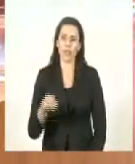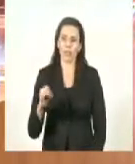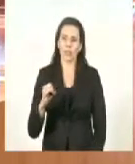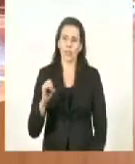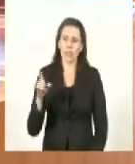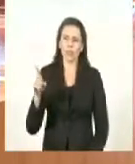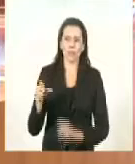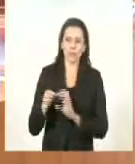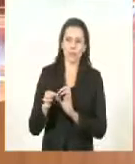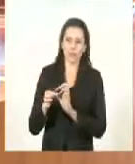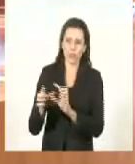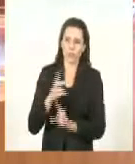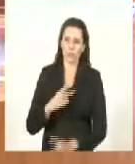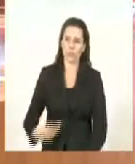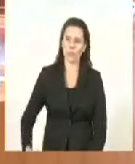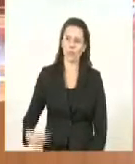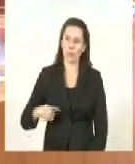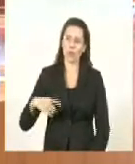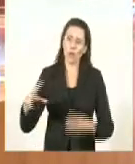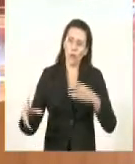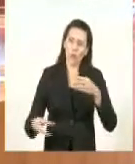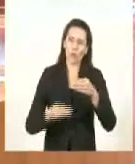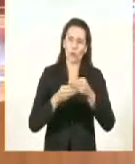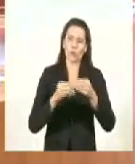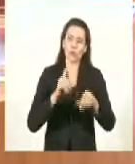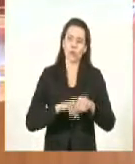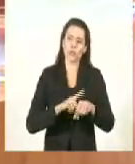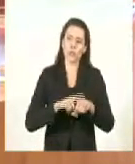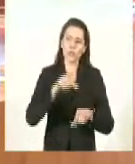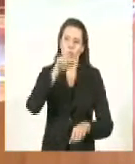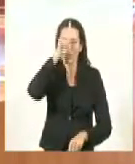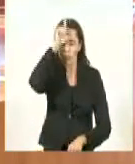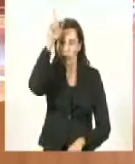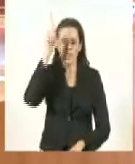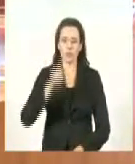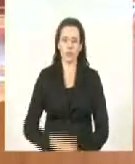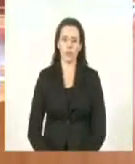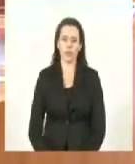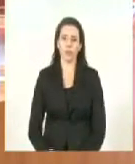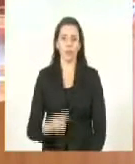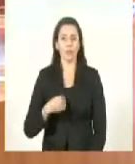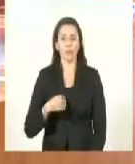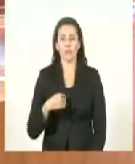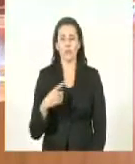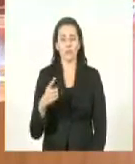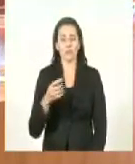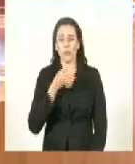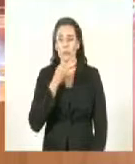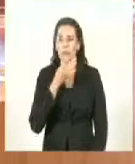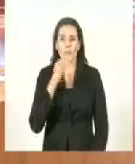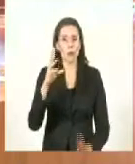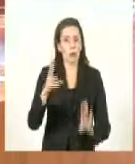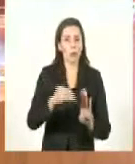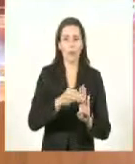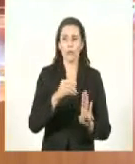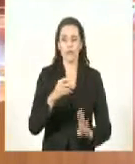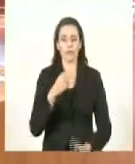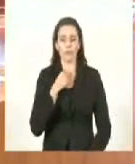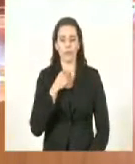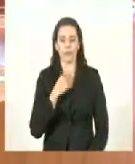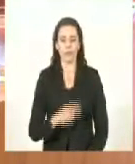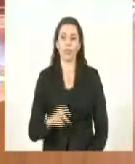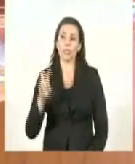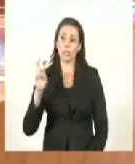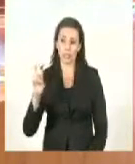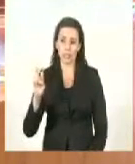liderança. Infelizmente, eu não vou poder conceder a parte. Mais 5 minutos pela liderança sem a parte.